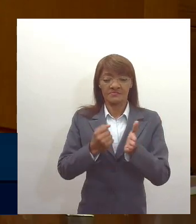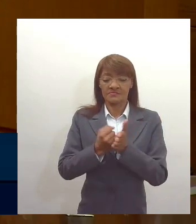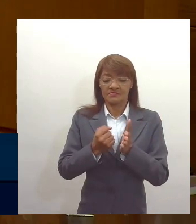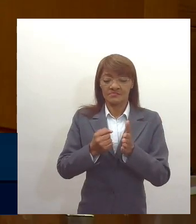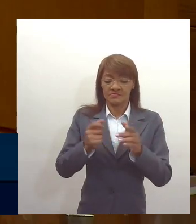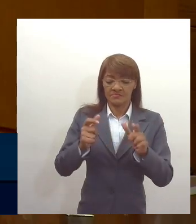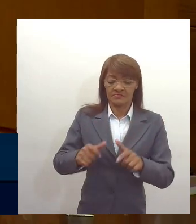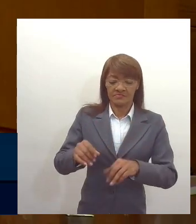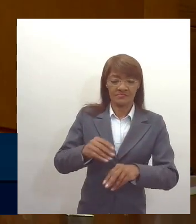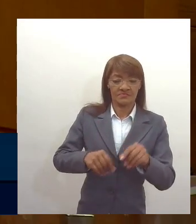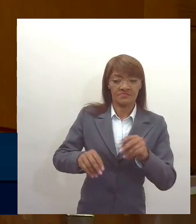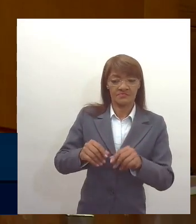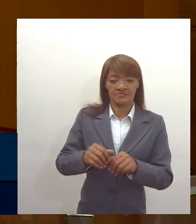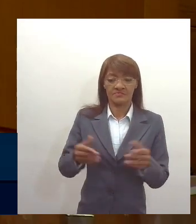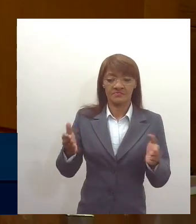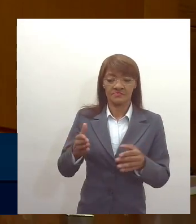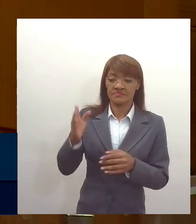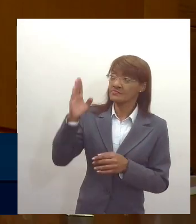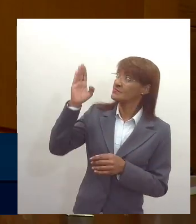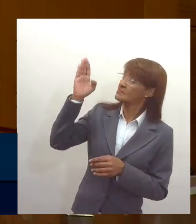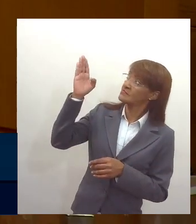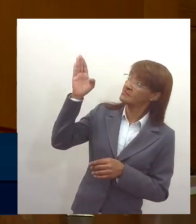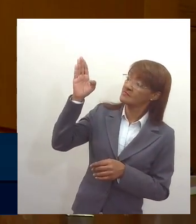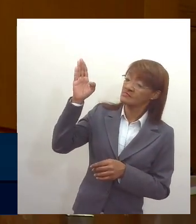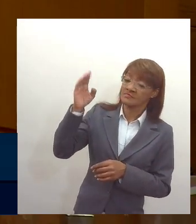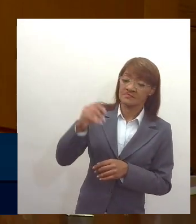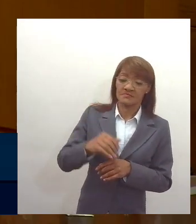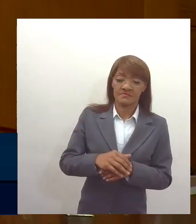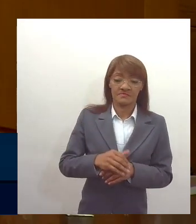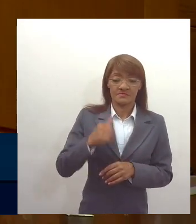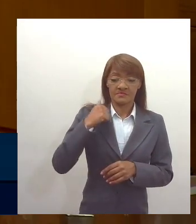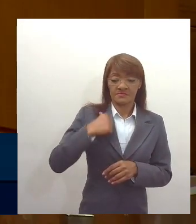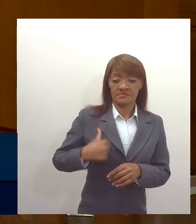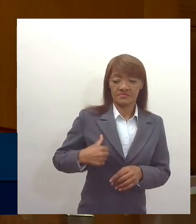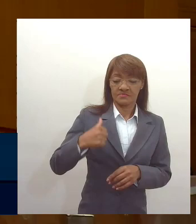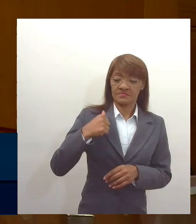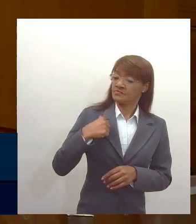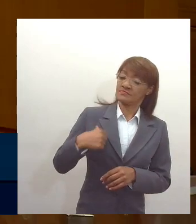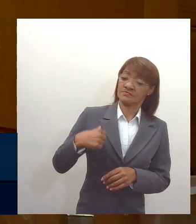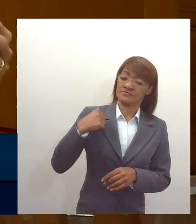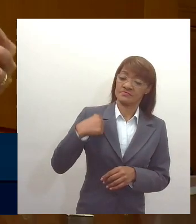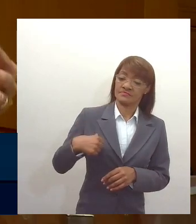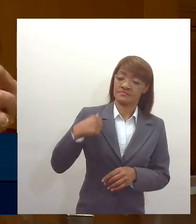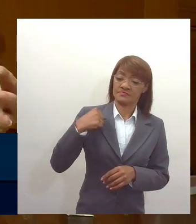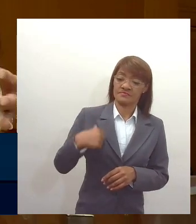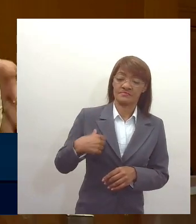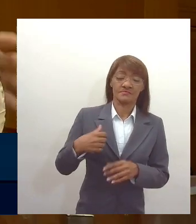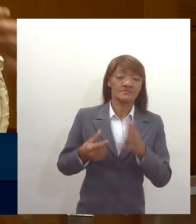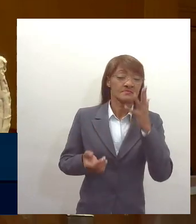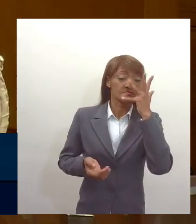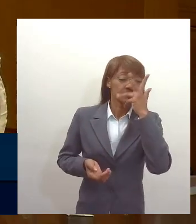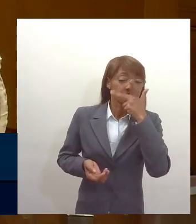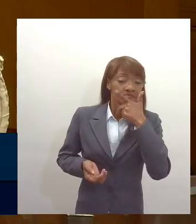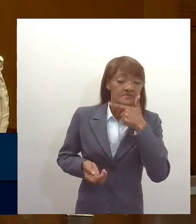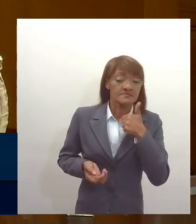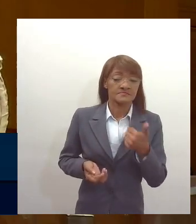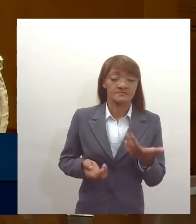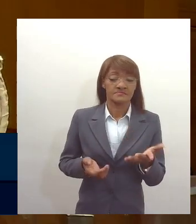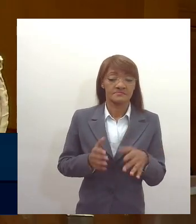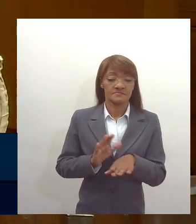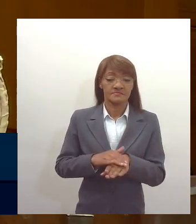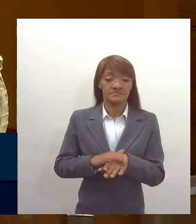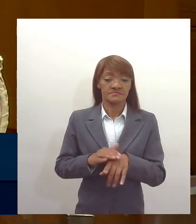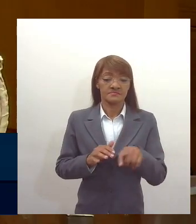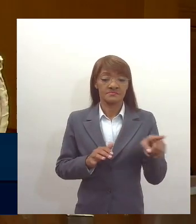deputada Áurea, olha que bolsa linda, maravilhosa, que as artesãs fazem lá com cipó